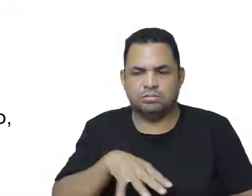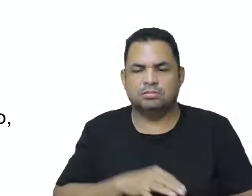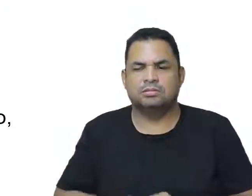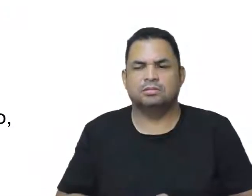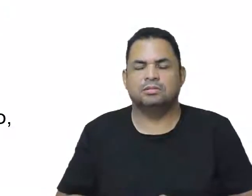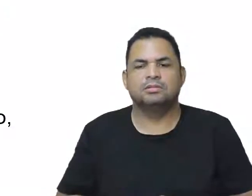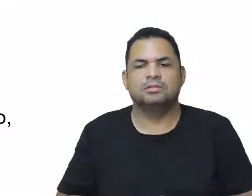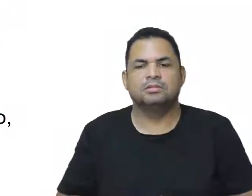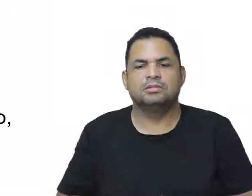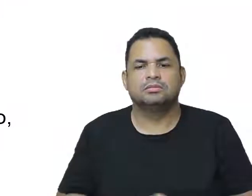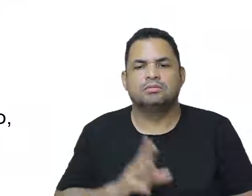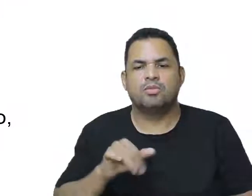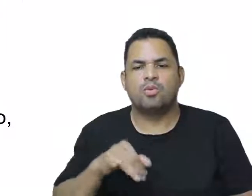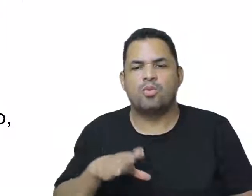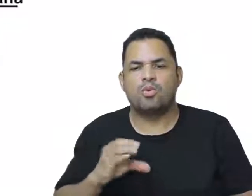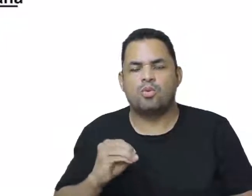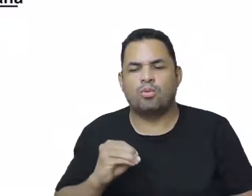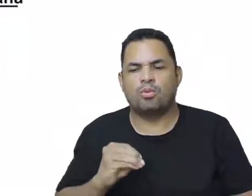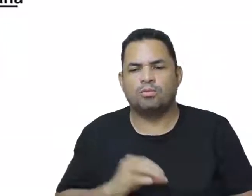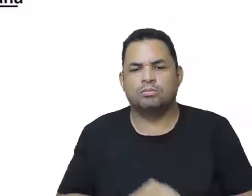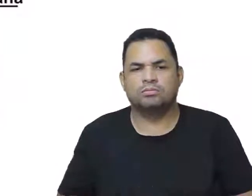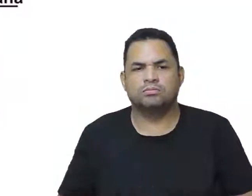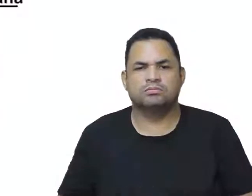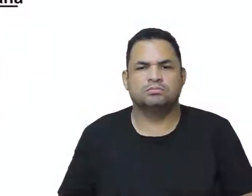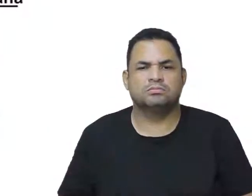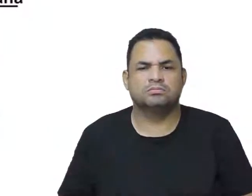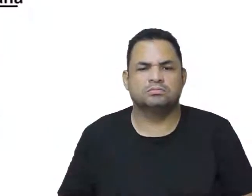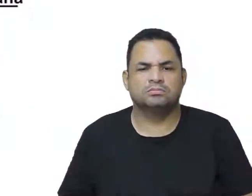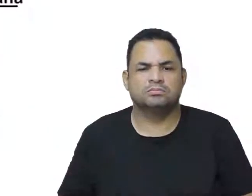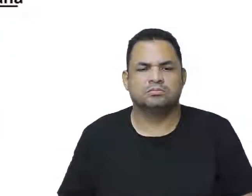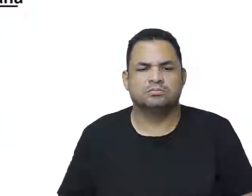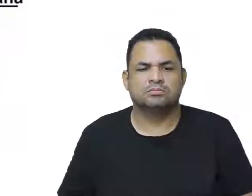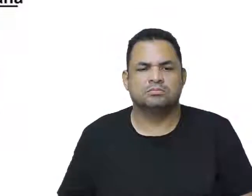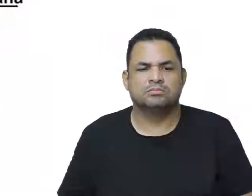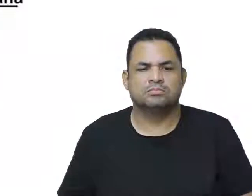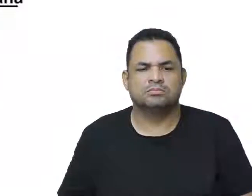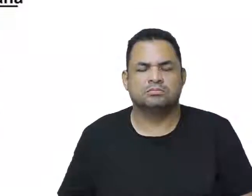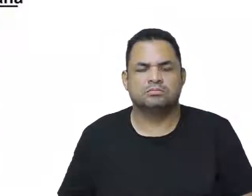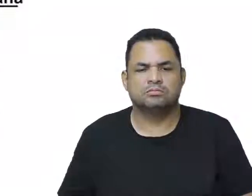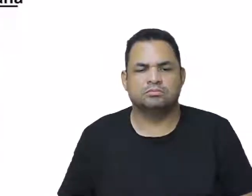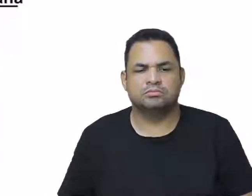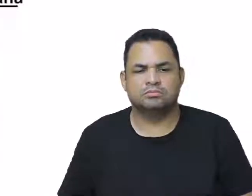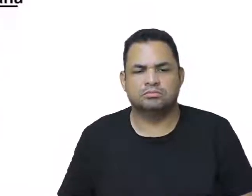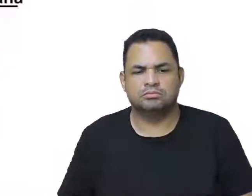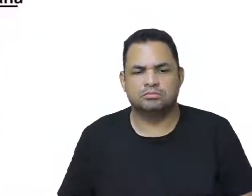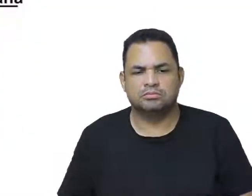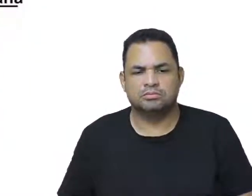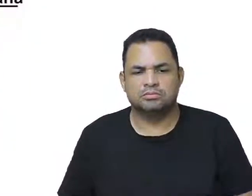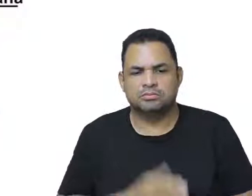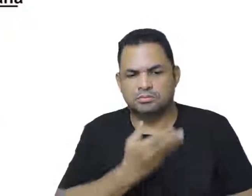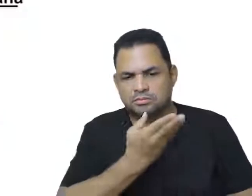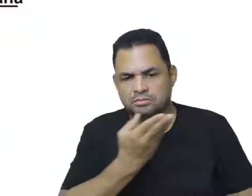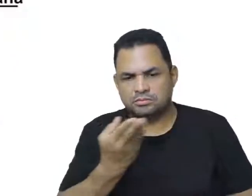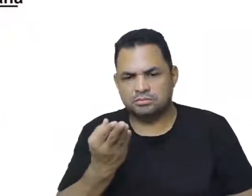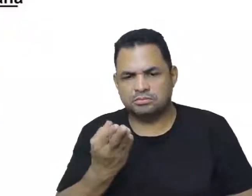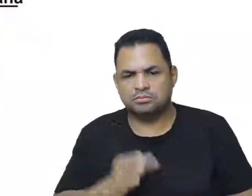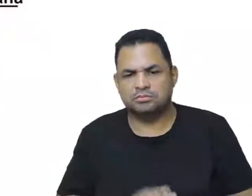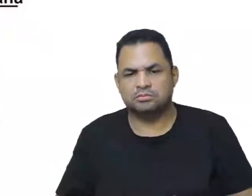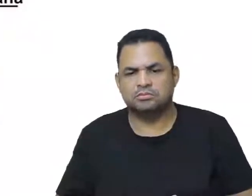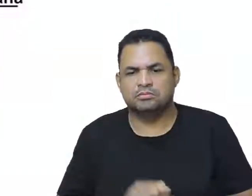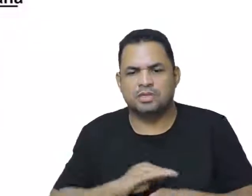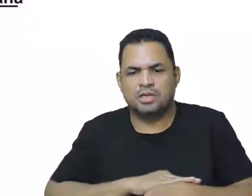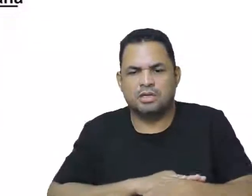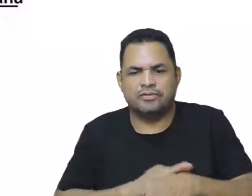auxílio e a participação dessas células. Epitélio estratificado pavimentoso, é o tecido epitelial